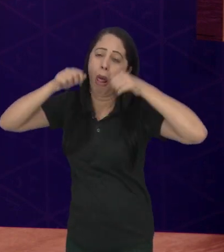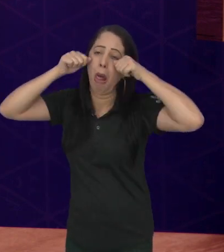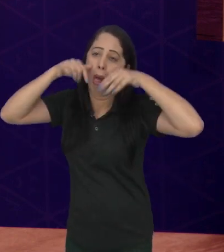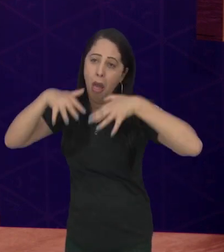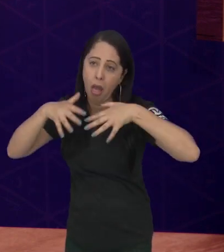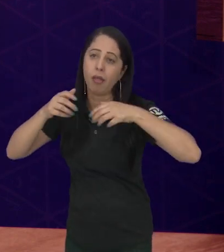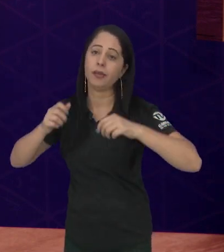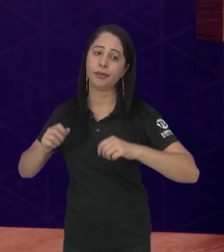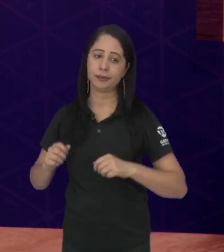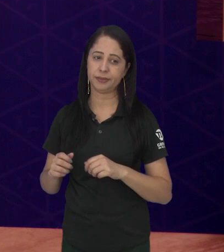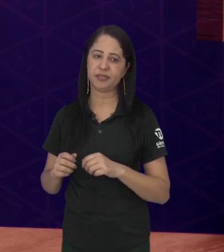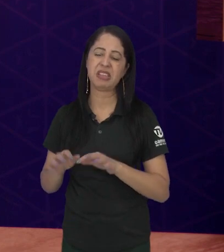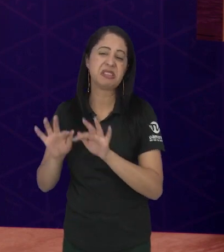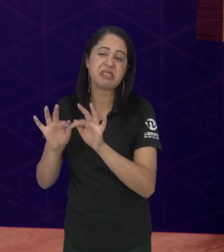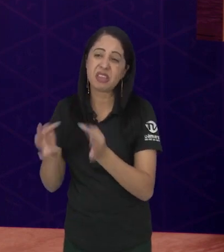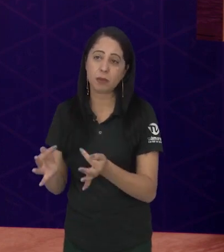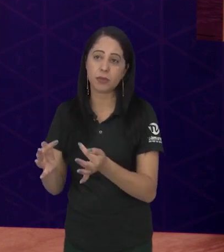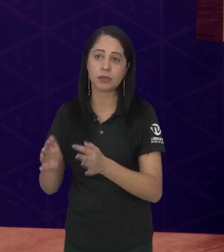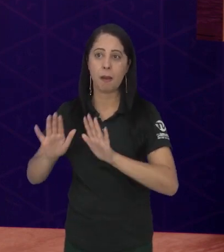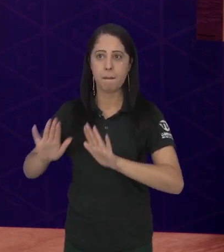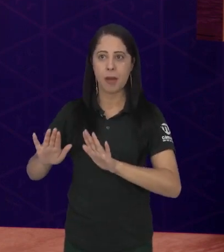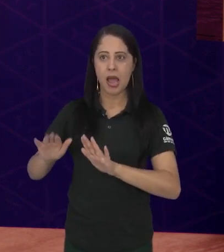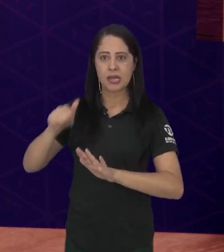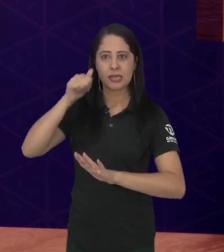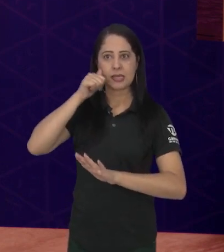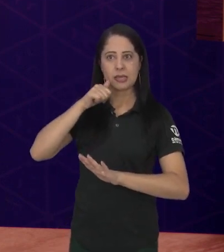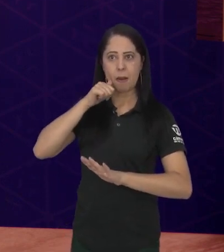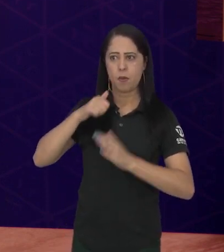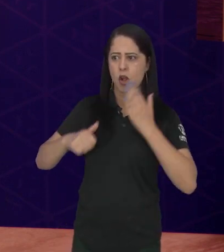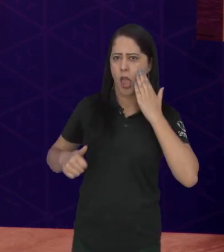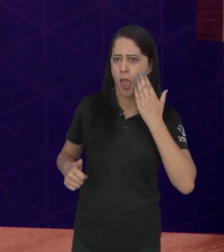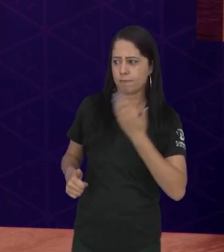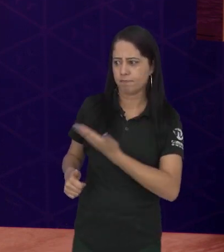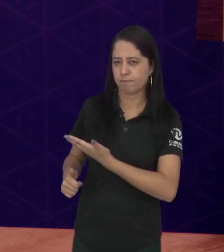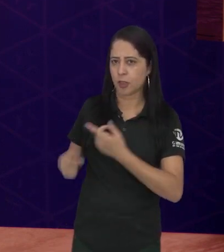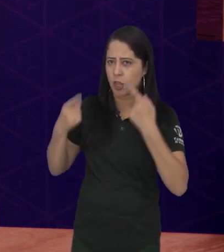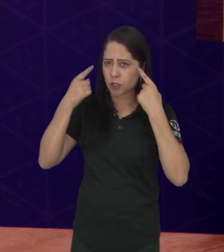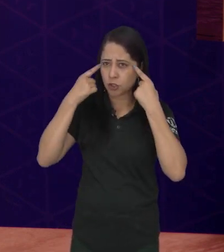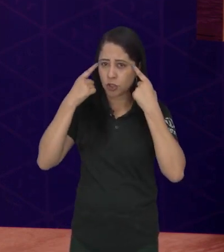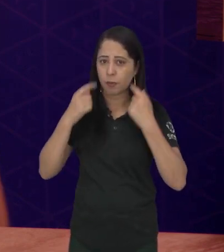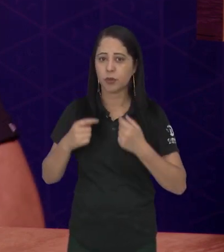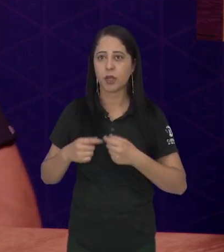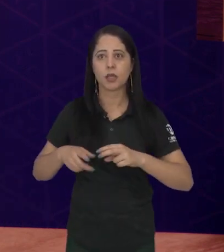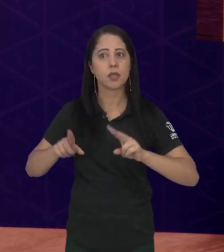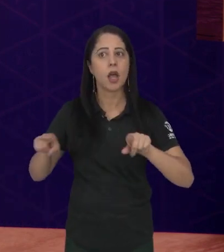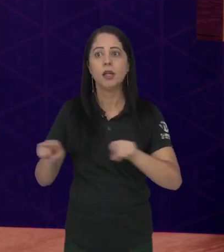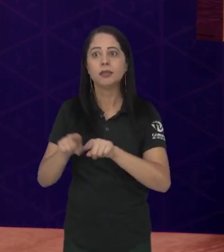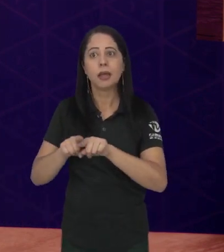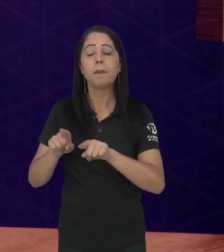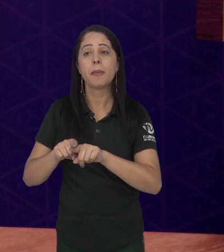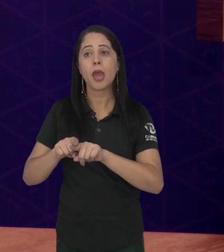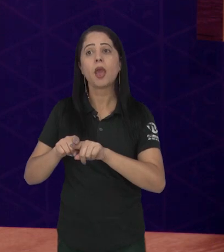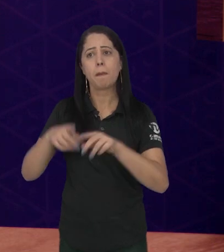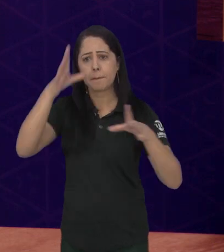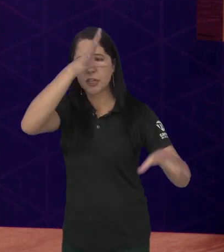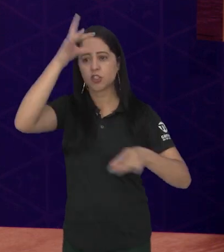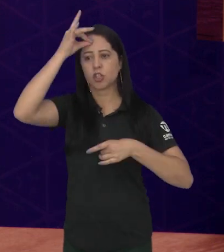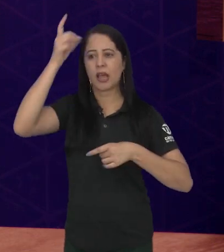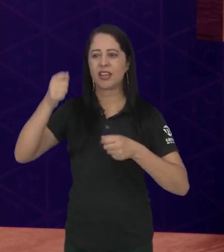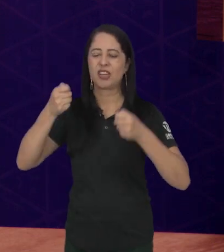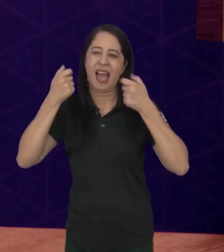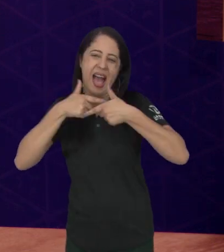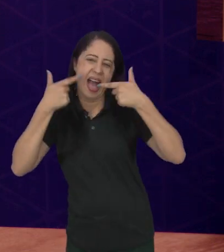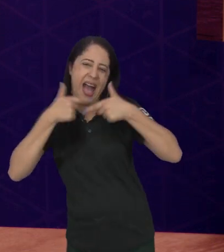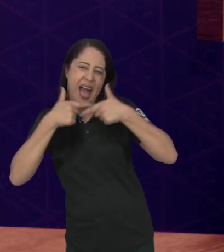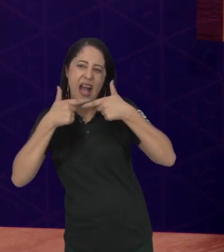apesar de a base dela ser uma mulher comum, ela também atua com ação, com comédia e tal. Então,